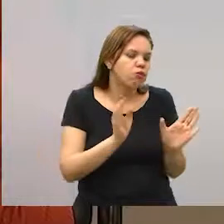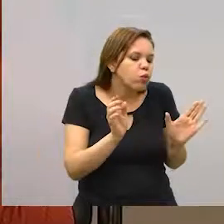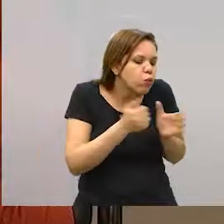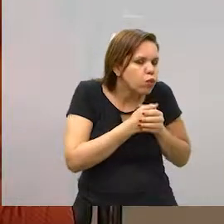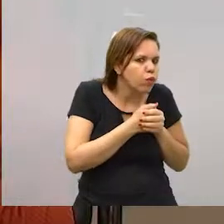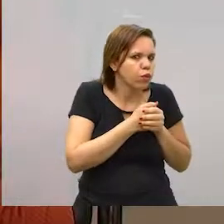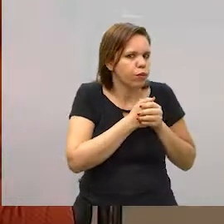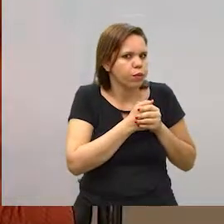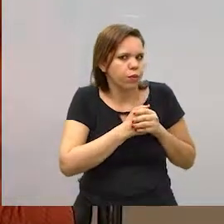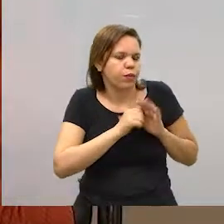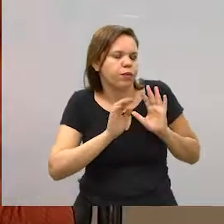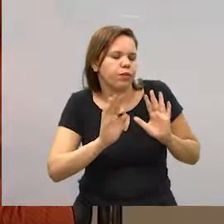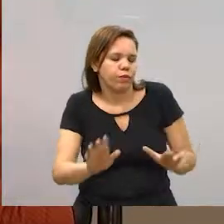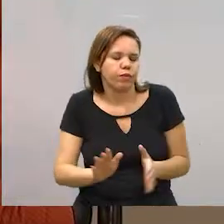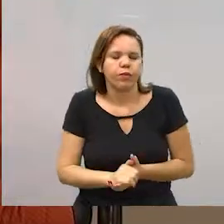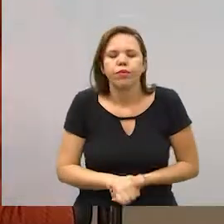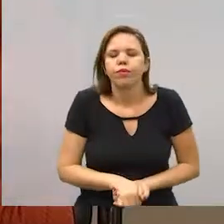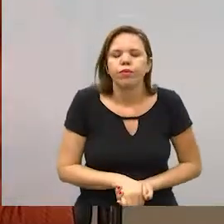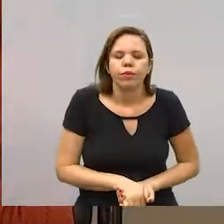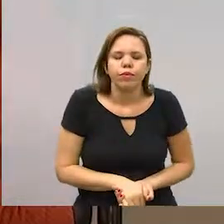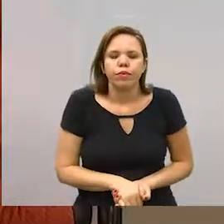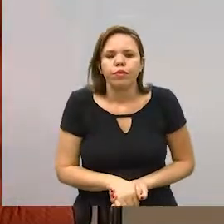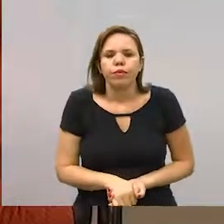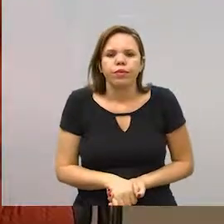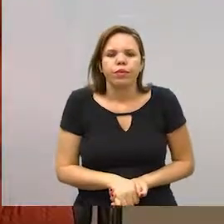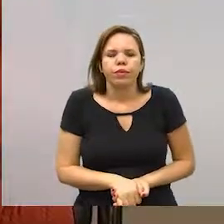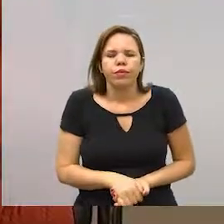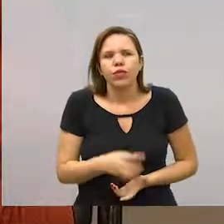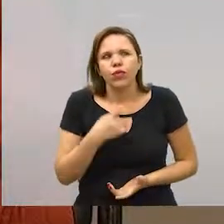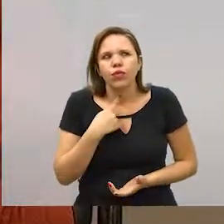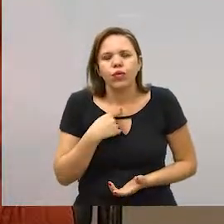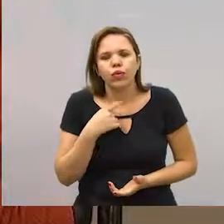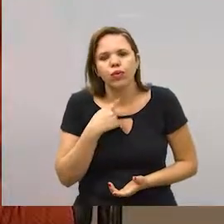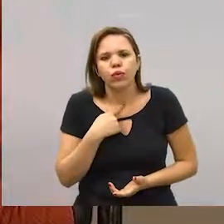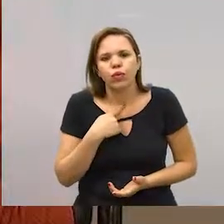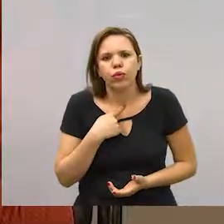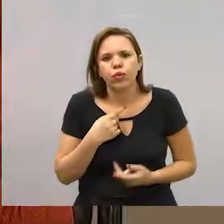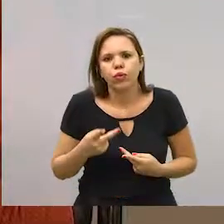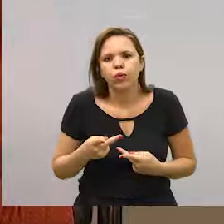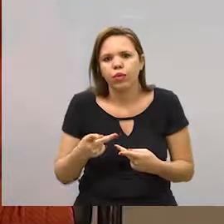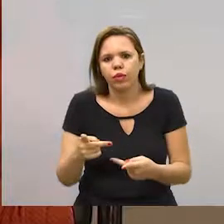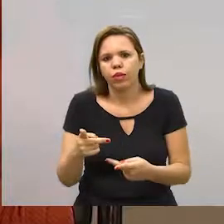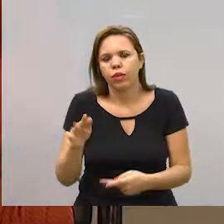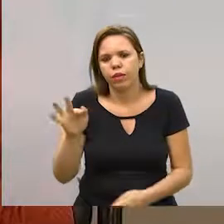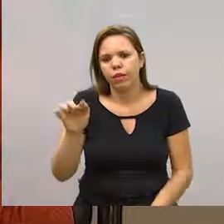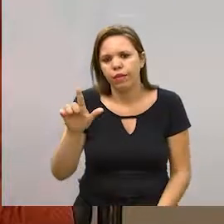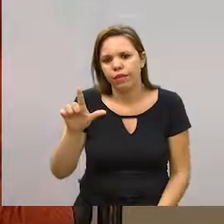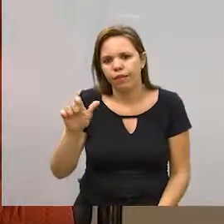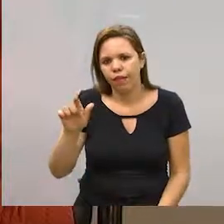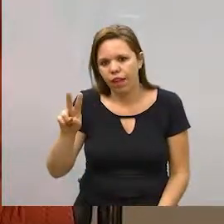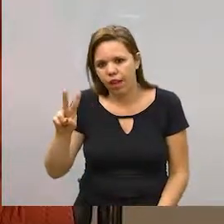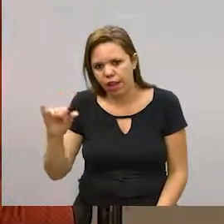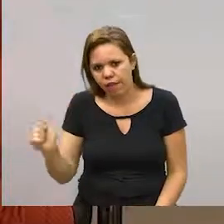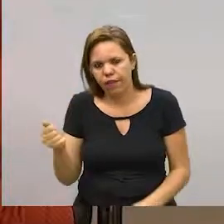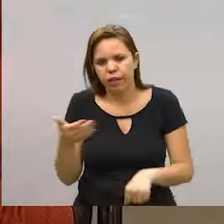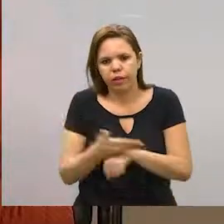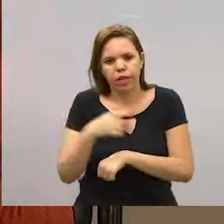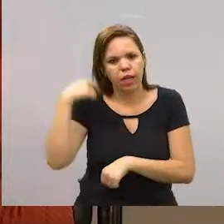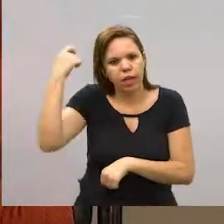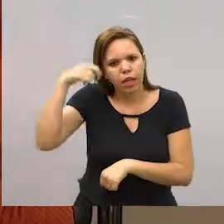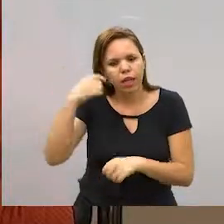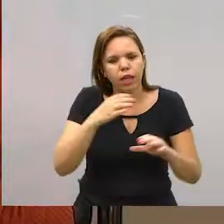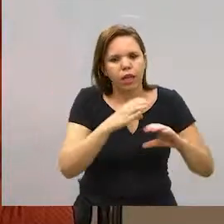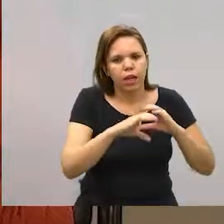detrás dos bastidores, assim. E aí veio esse desejo, e aí eu convidei a Flávia para participar, porque